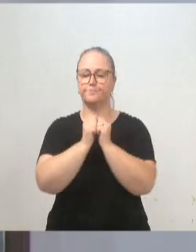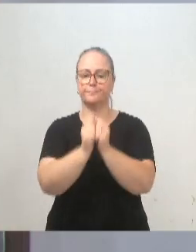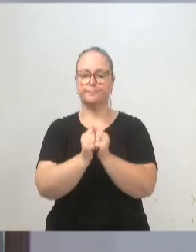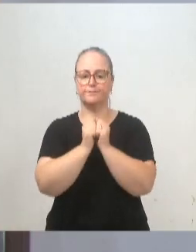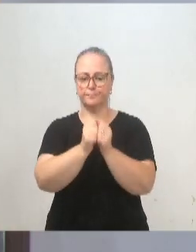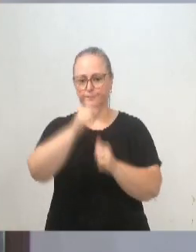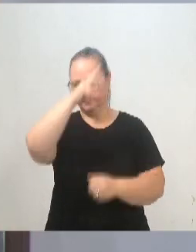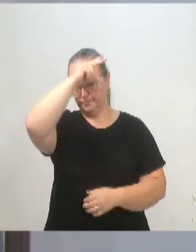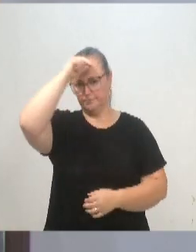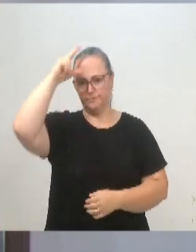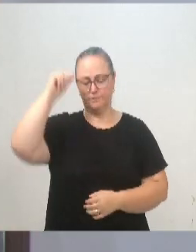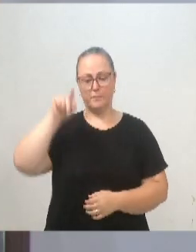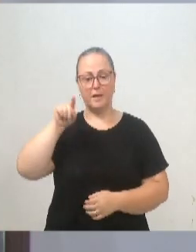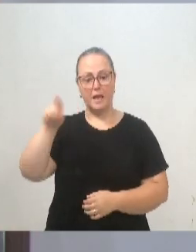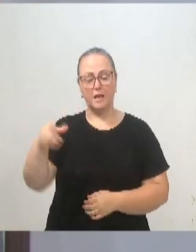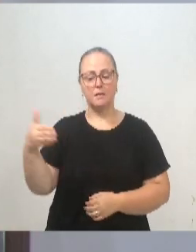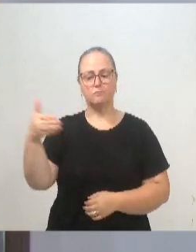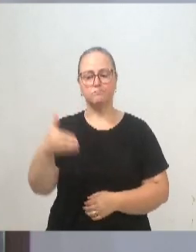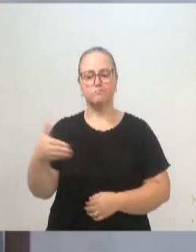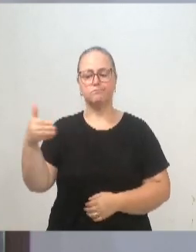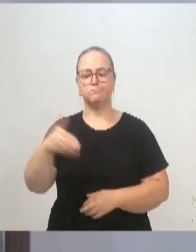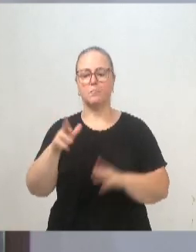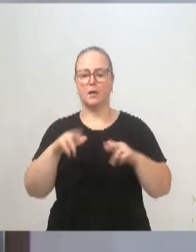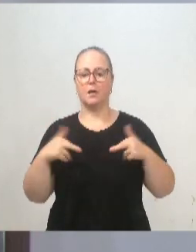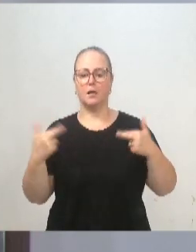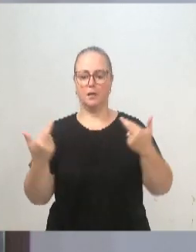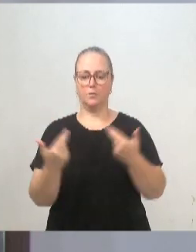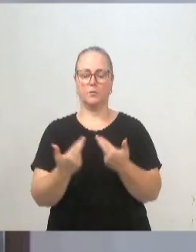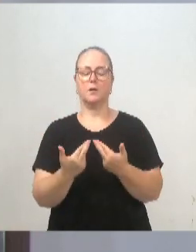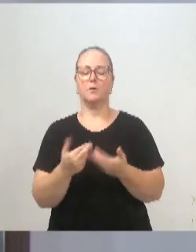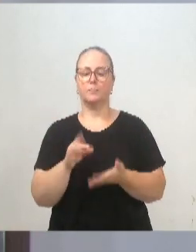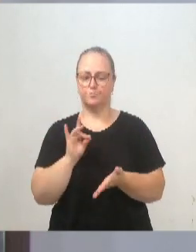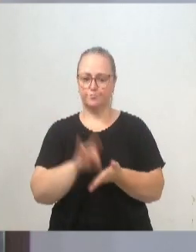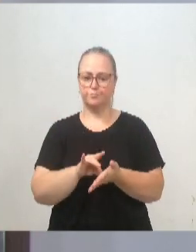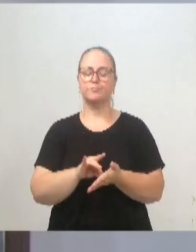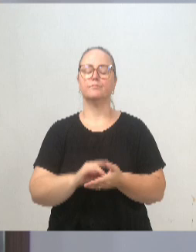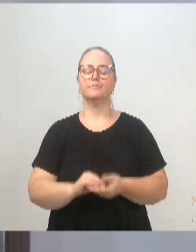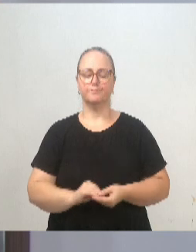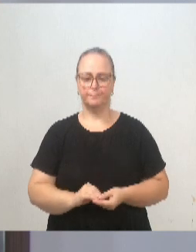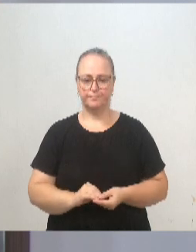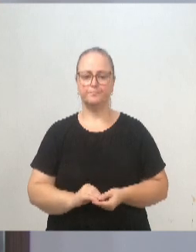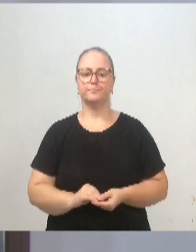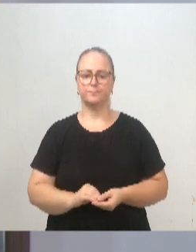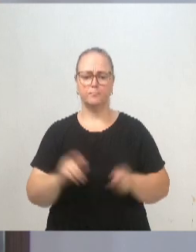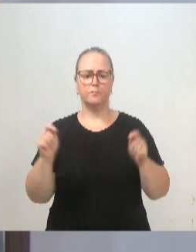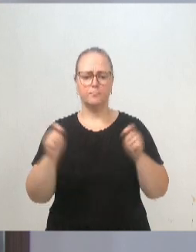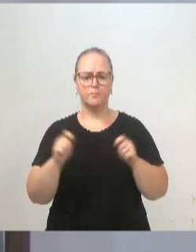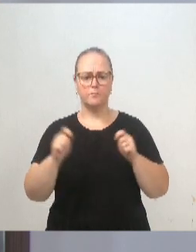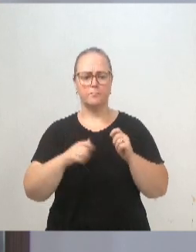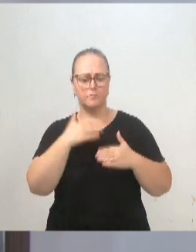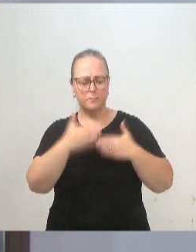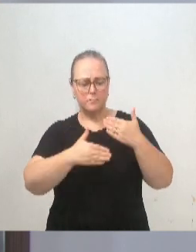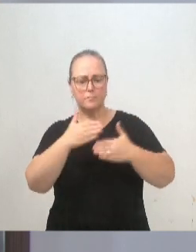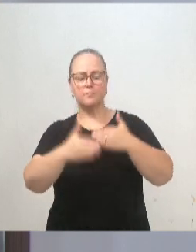tem participado de todas as reuniões e feito com que a gente possa construir o caminho